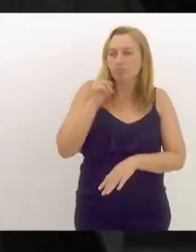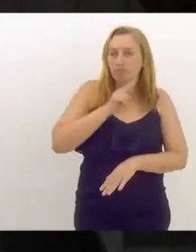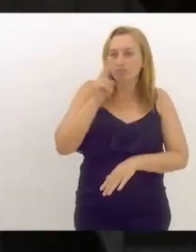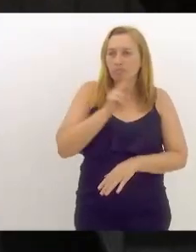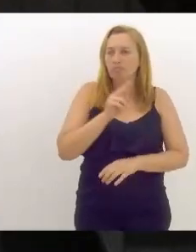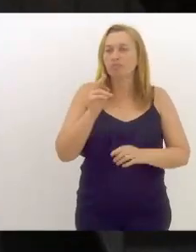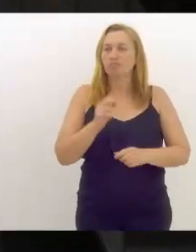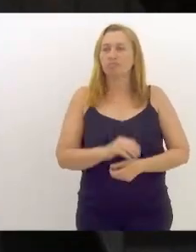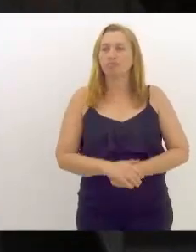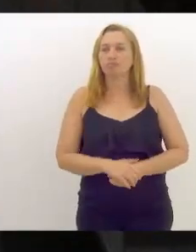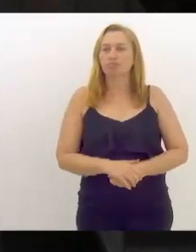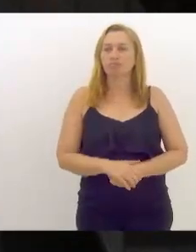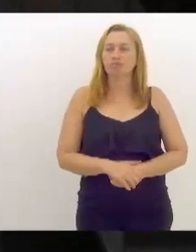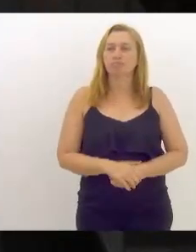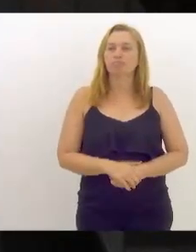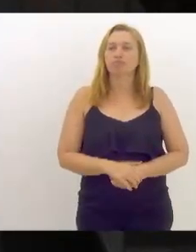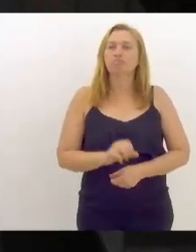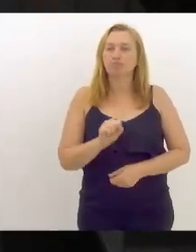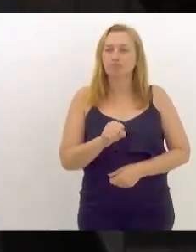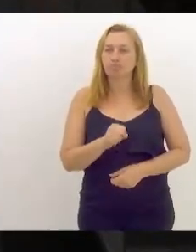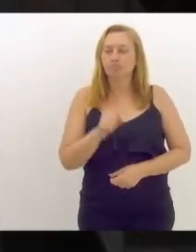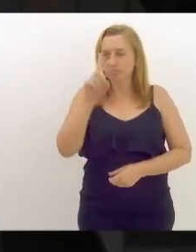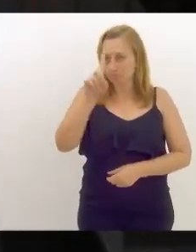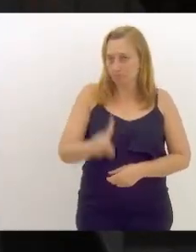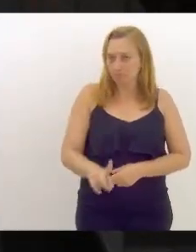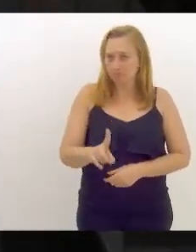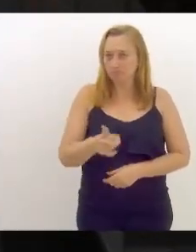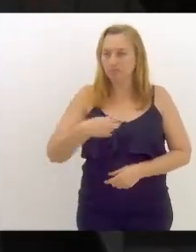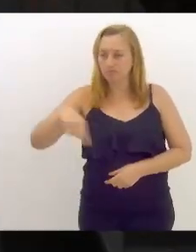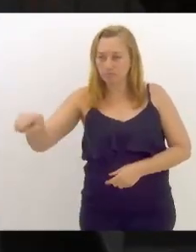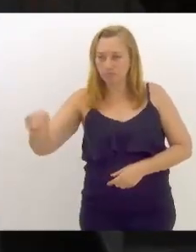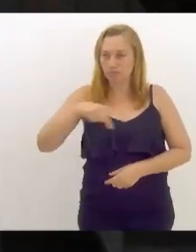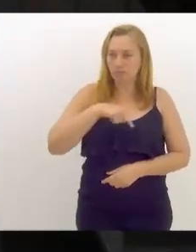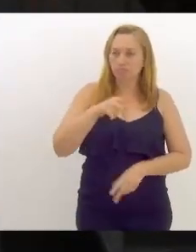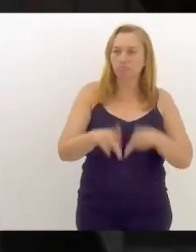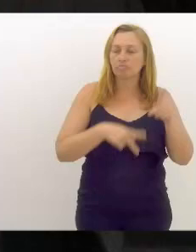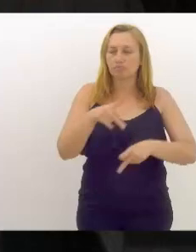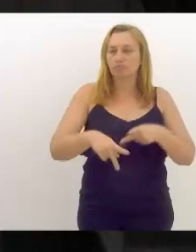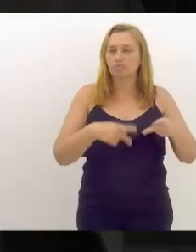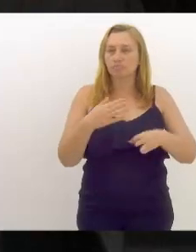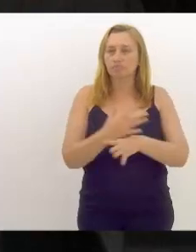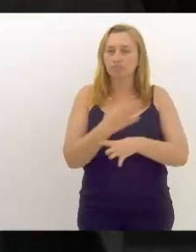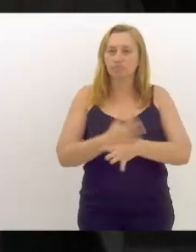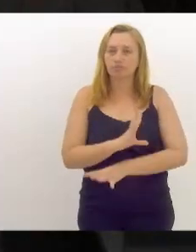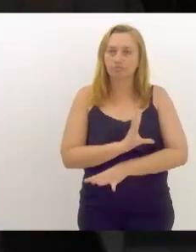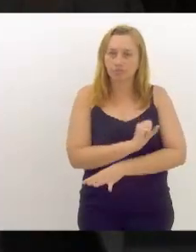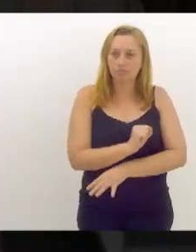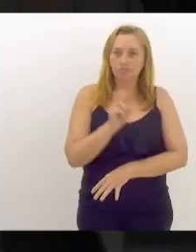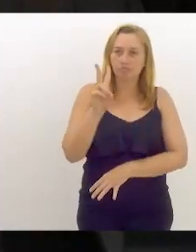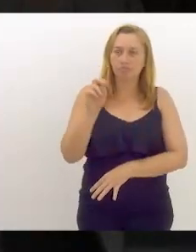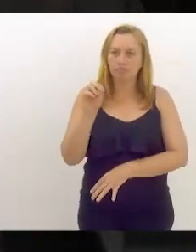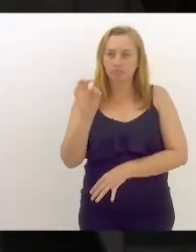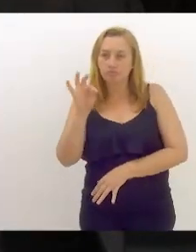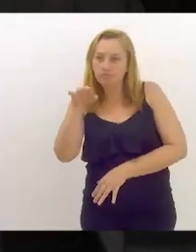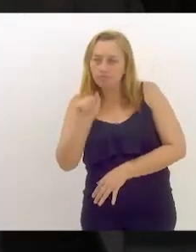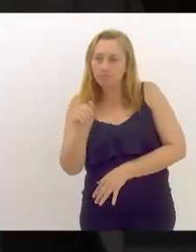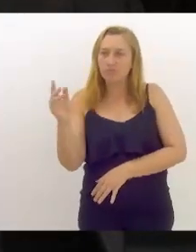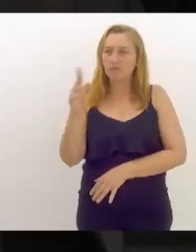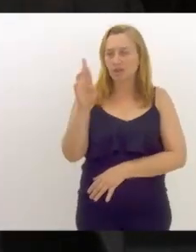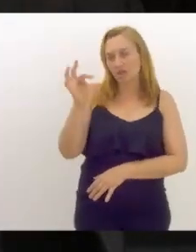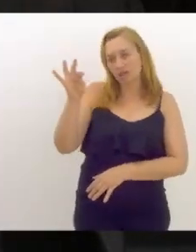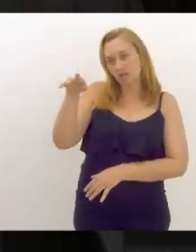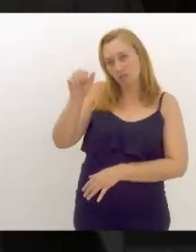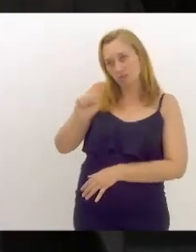breve possível, garantindo assim o direito de ir e vir da população da nossa amada e querida cidade de Volta Redonda.